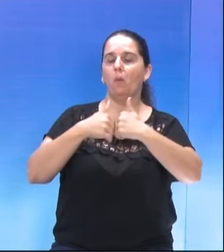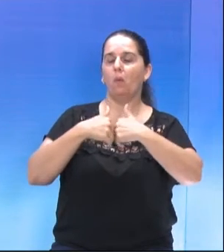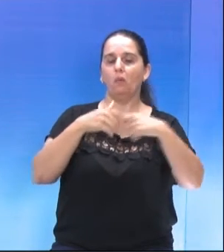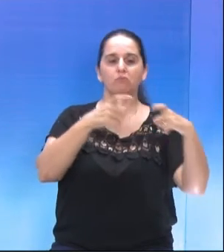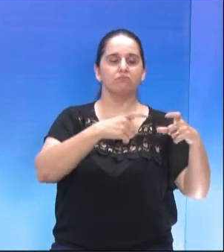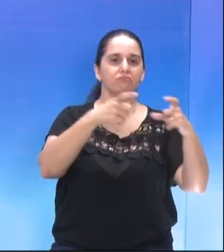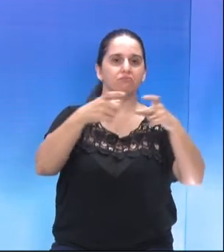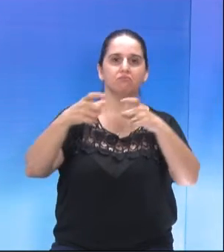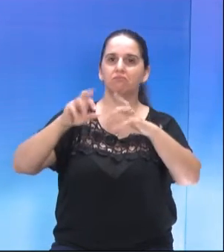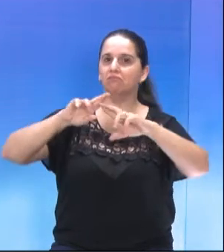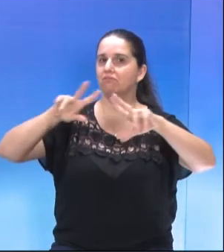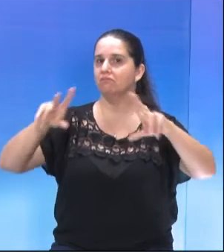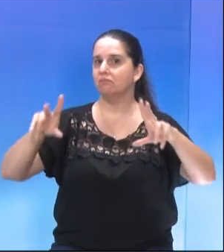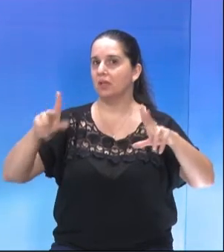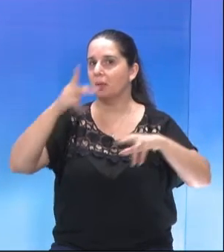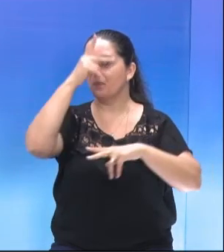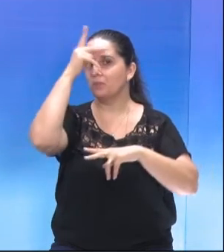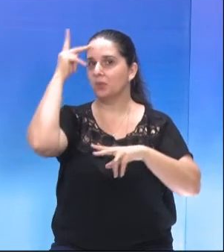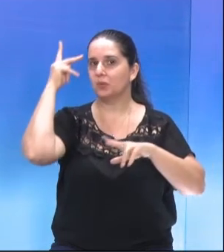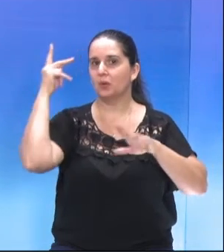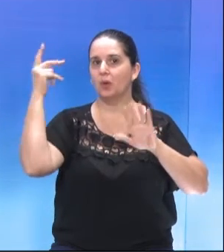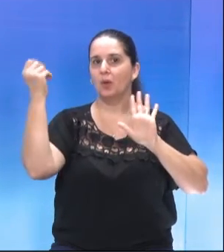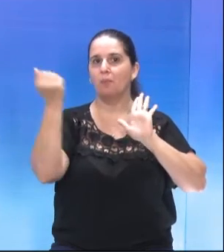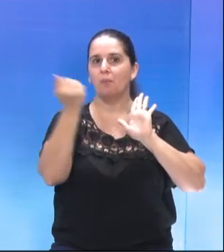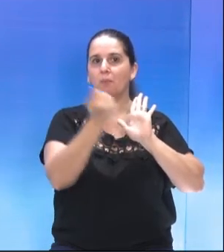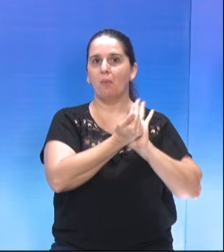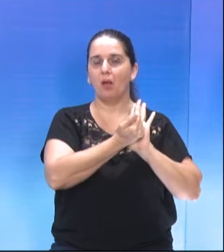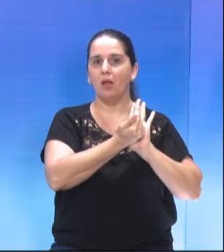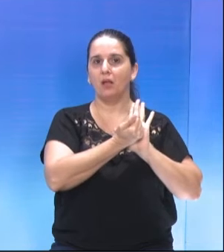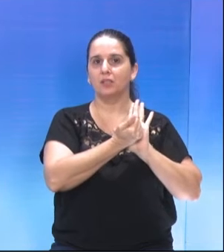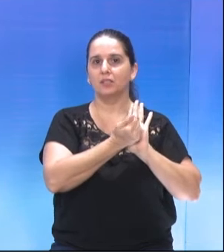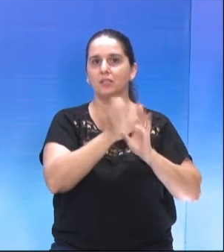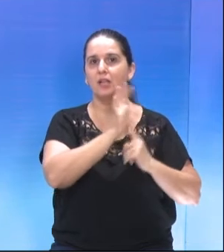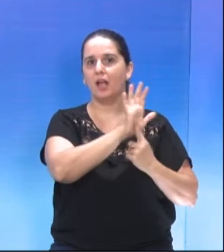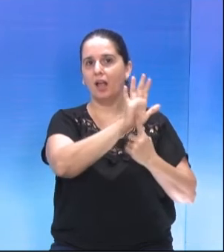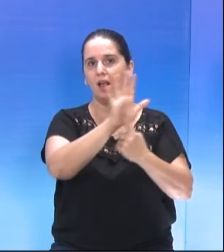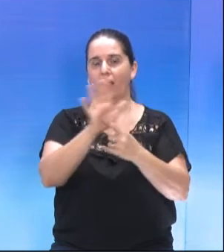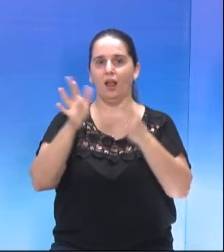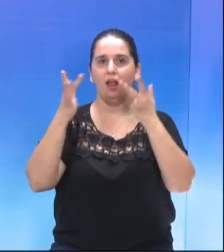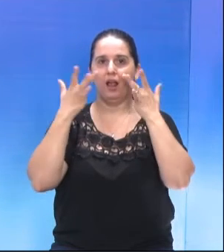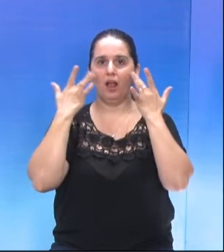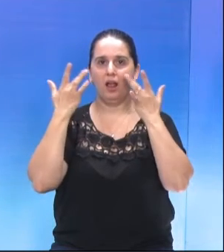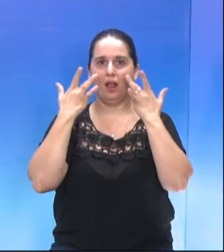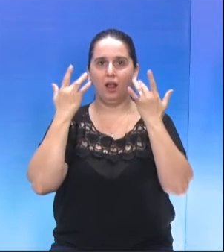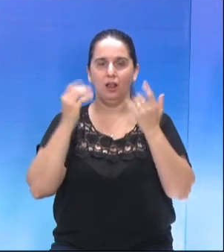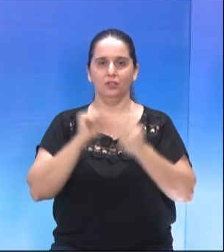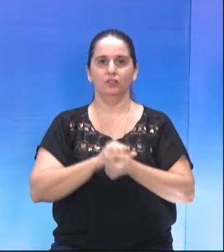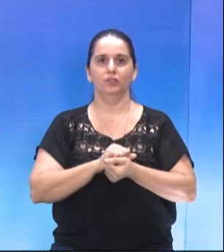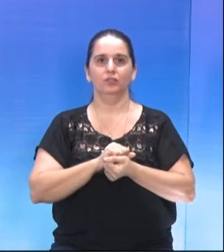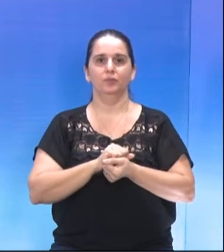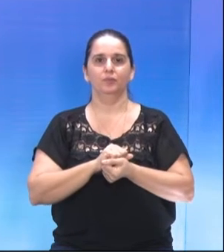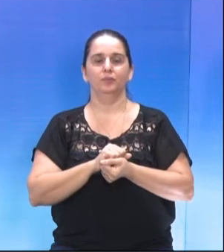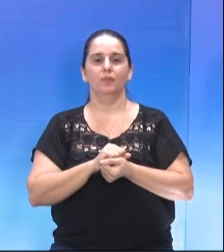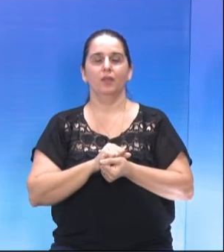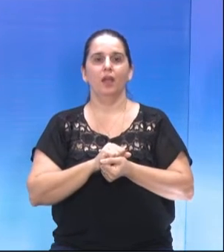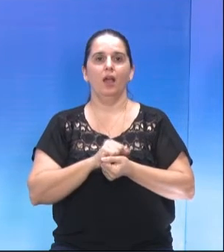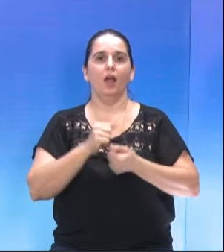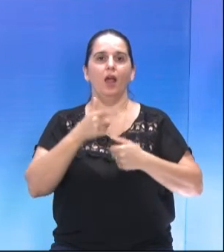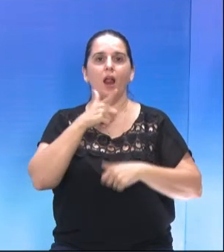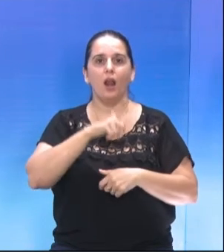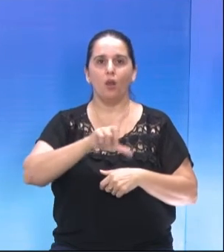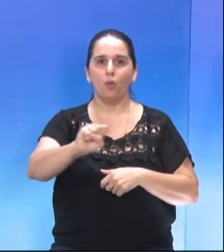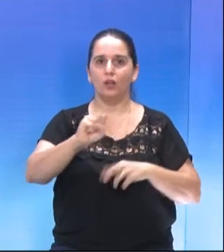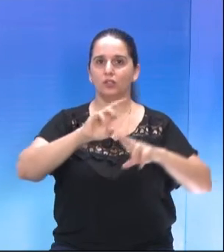em qualquer lugar onde os artistas eles acham que pode mostrar a sua arte. O envolvimento de diversas linguagens na